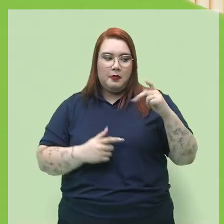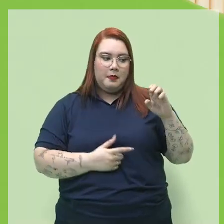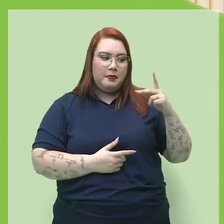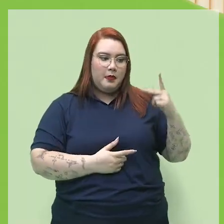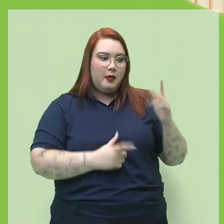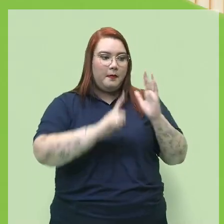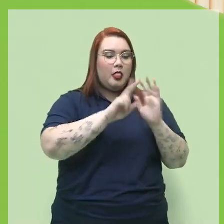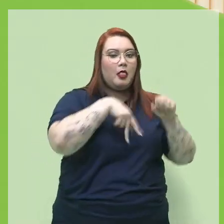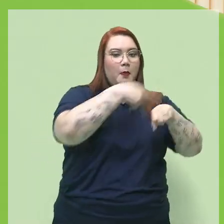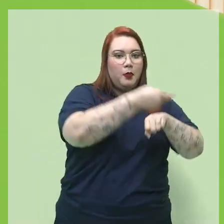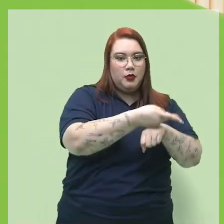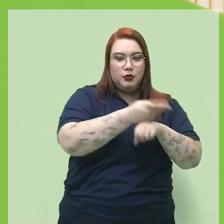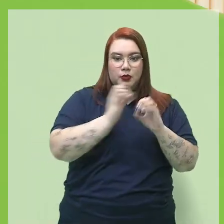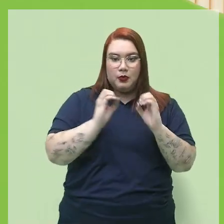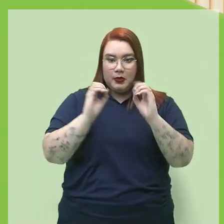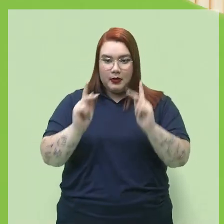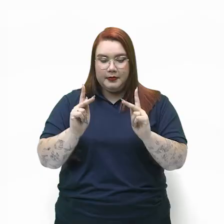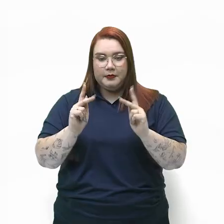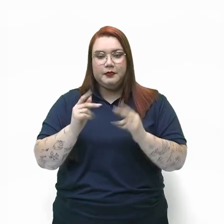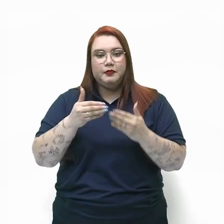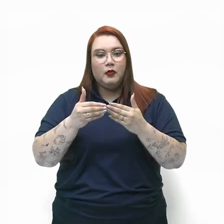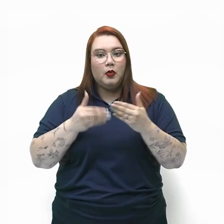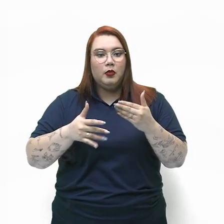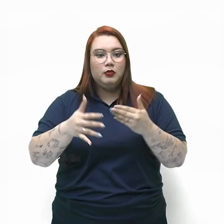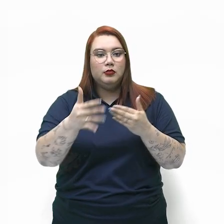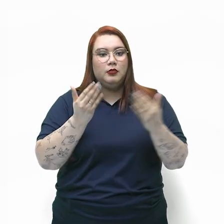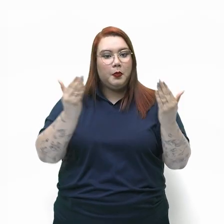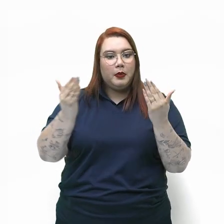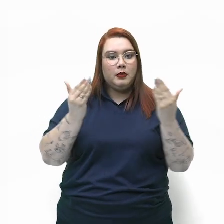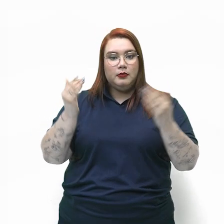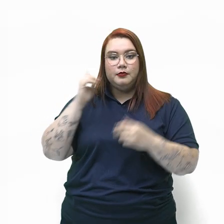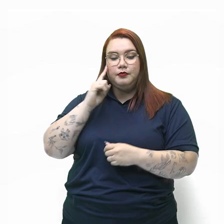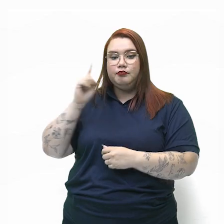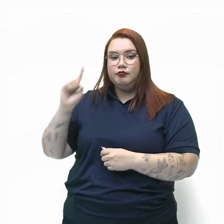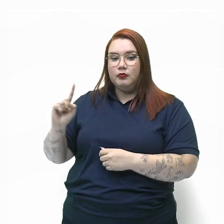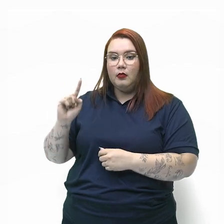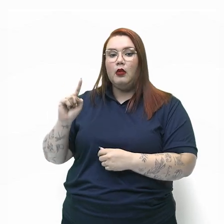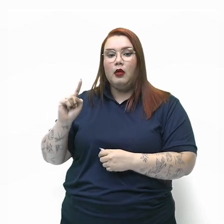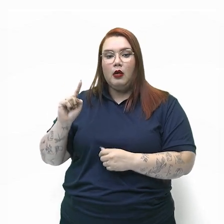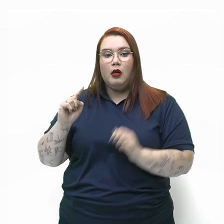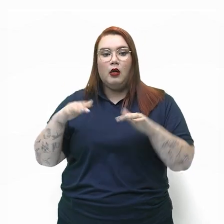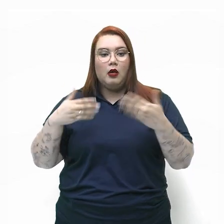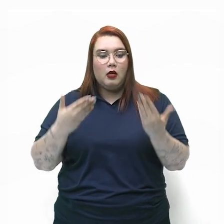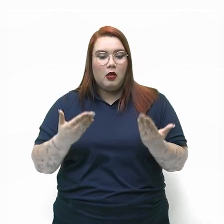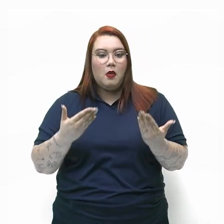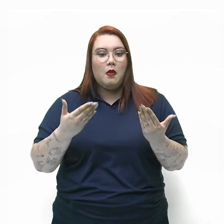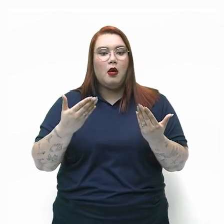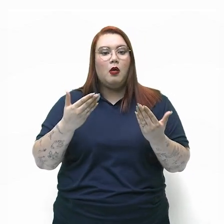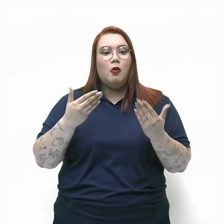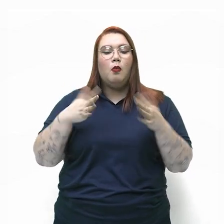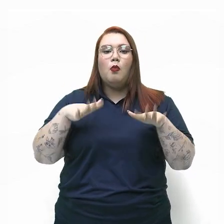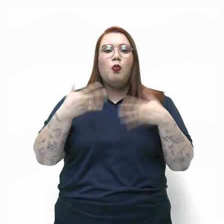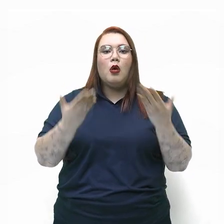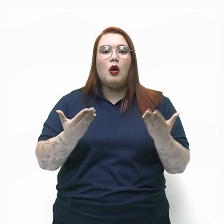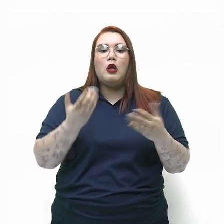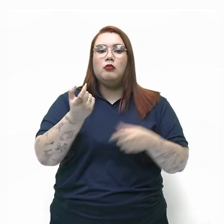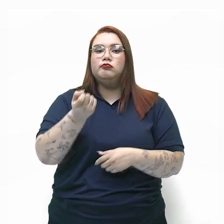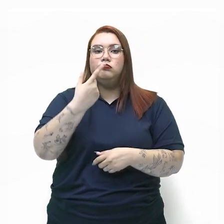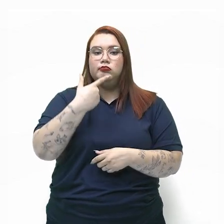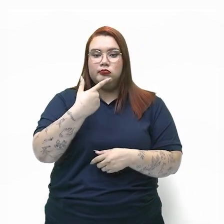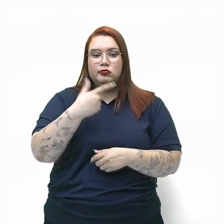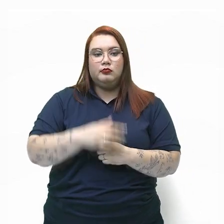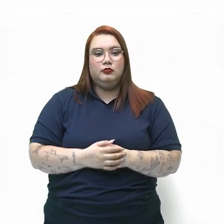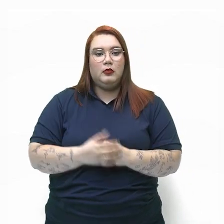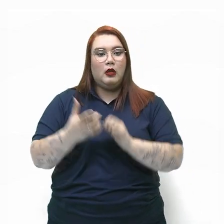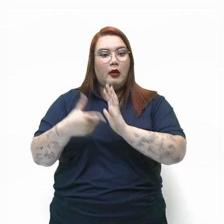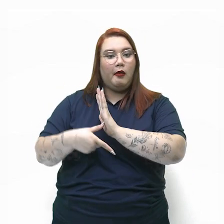é após. E aí vamos continuar observando alguma diferença? A diferença ali entre eles, né? Então, quando é tomado?